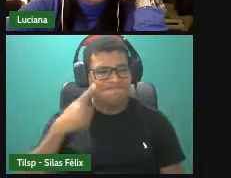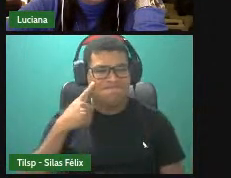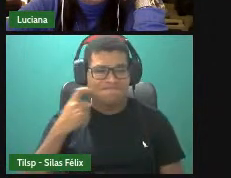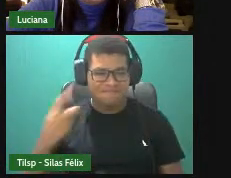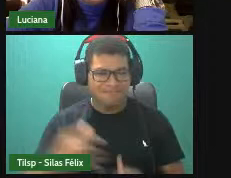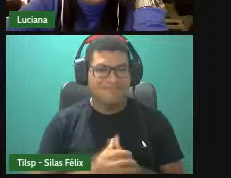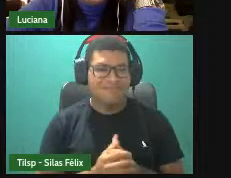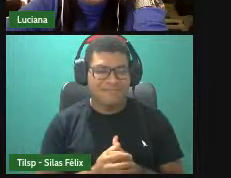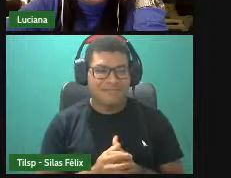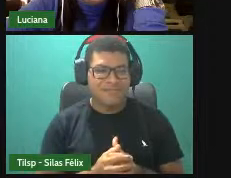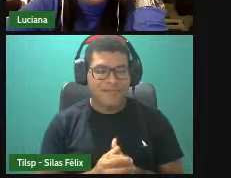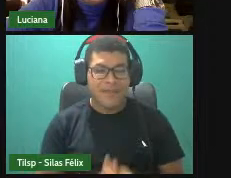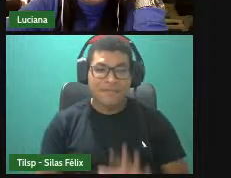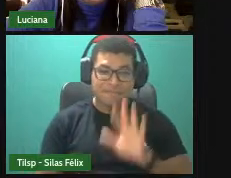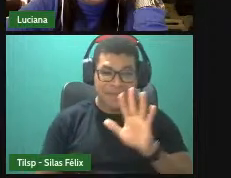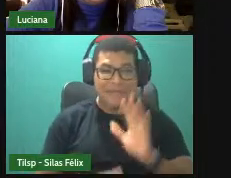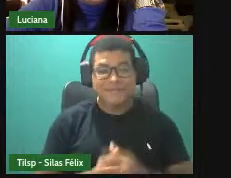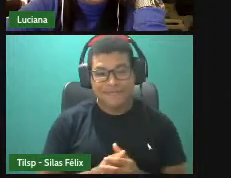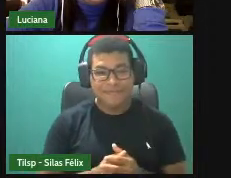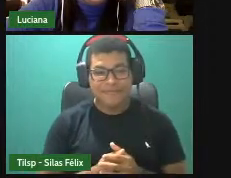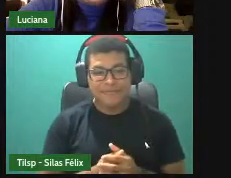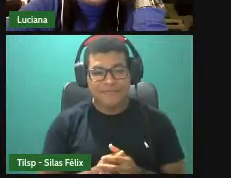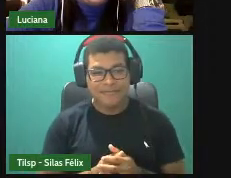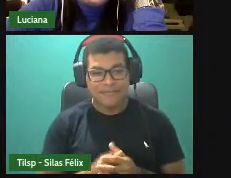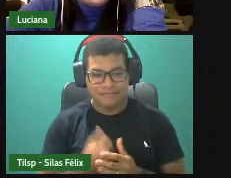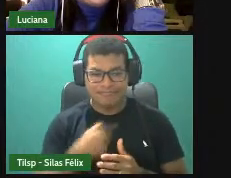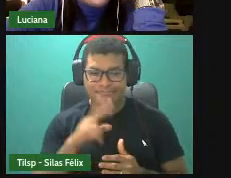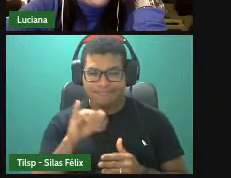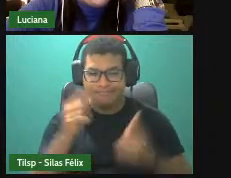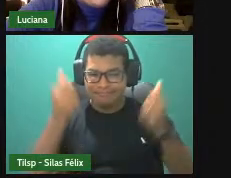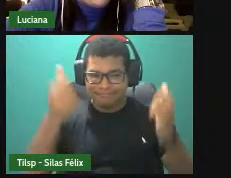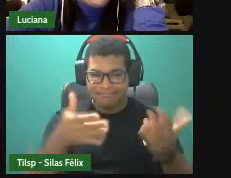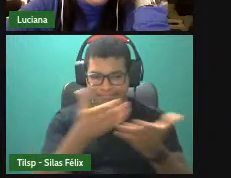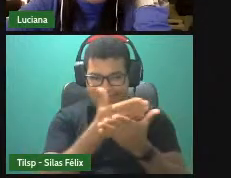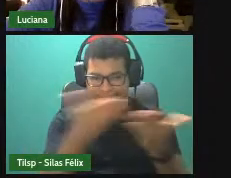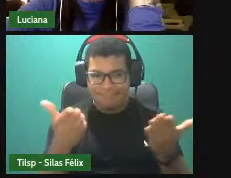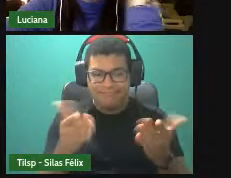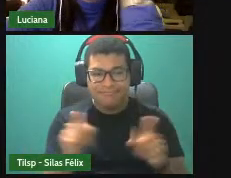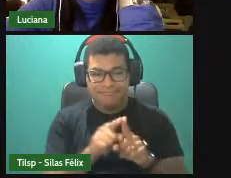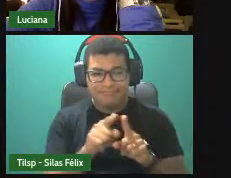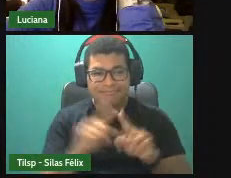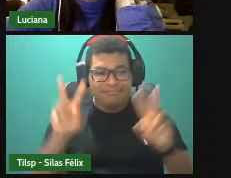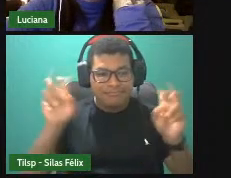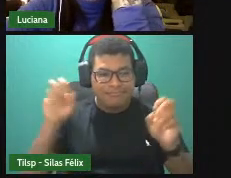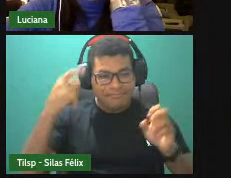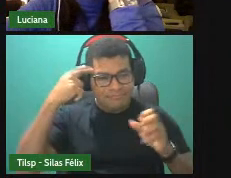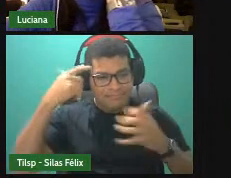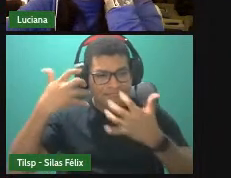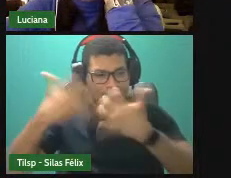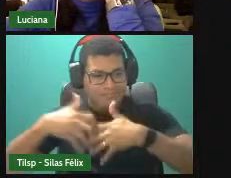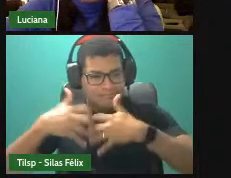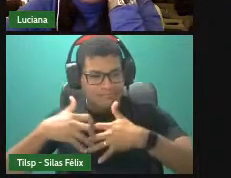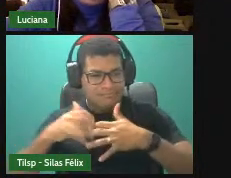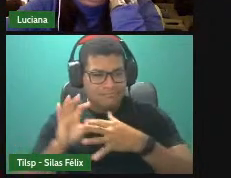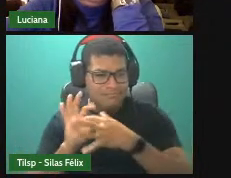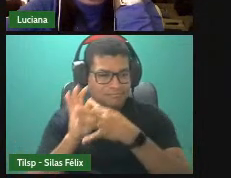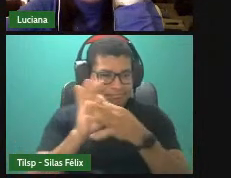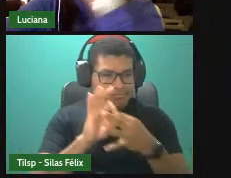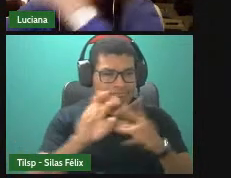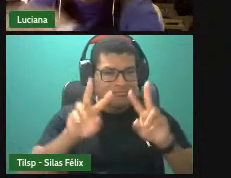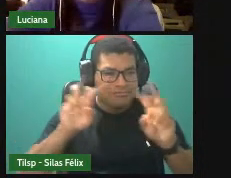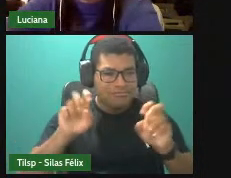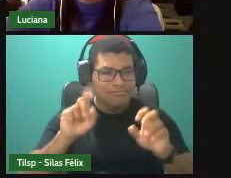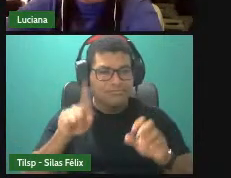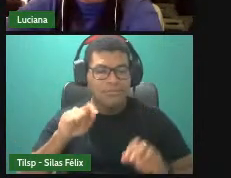turma, eu vou comentar com vocês, então, né, seguindo essa linha de raciocínio sobre odontologia